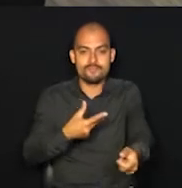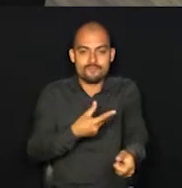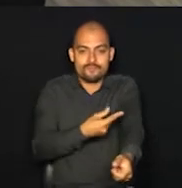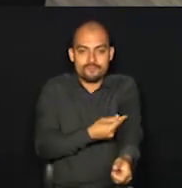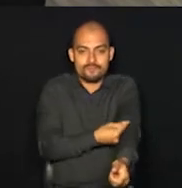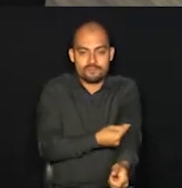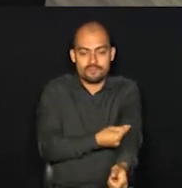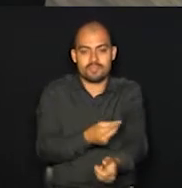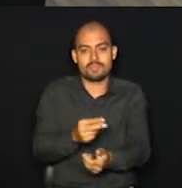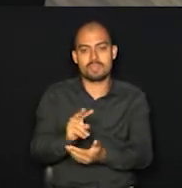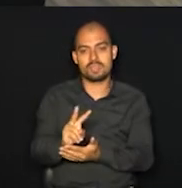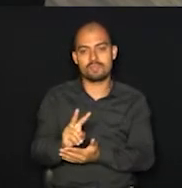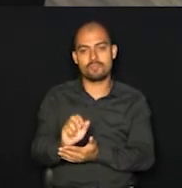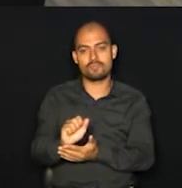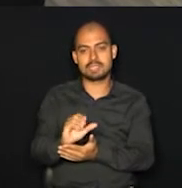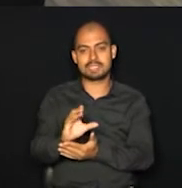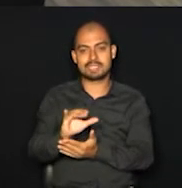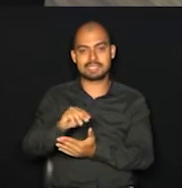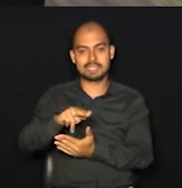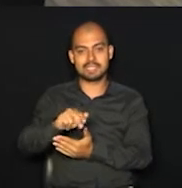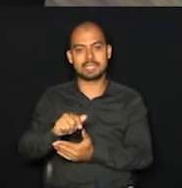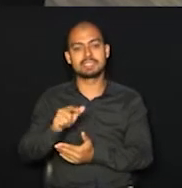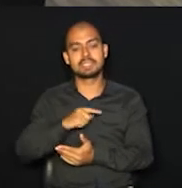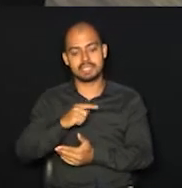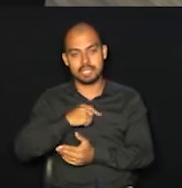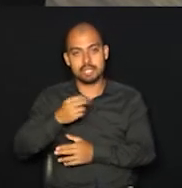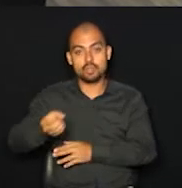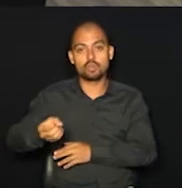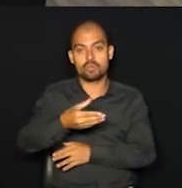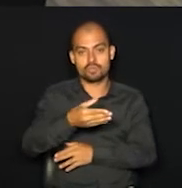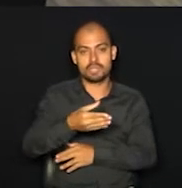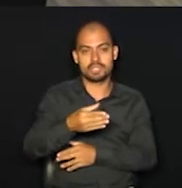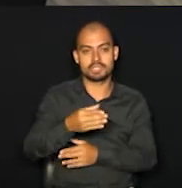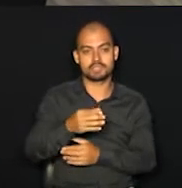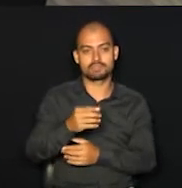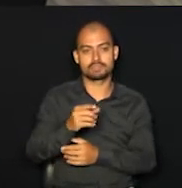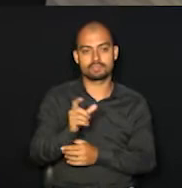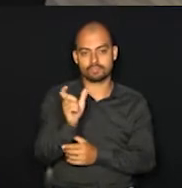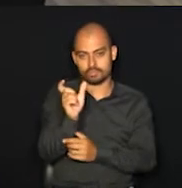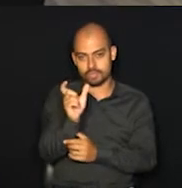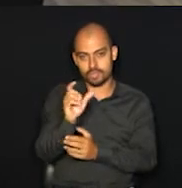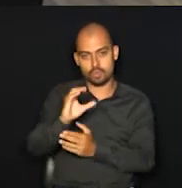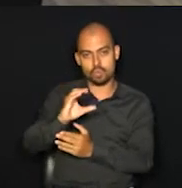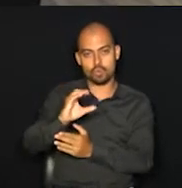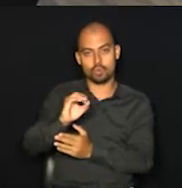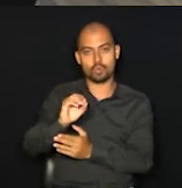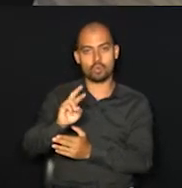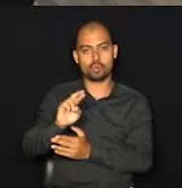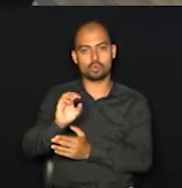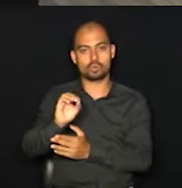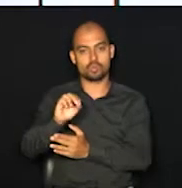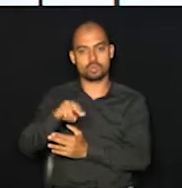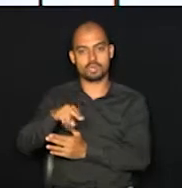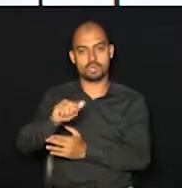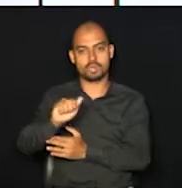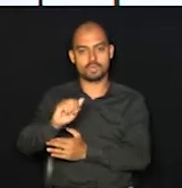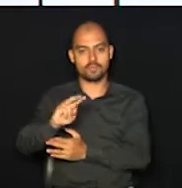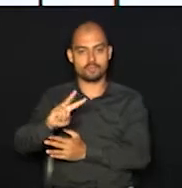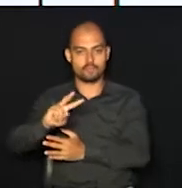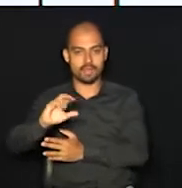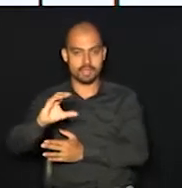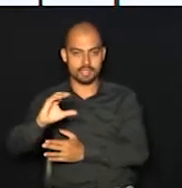temos novidades em relação às doses da Coronavac, né? Isso, 120 mil doses chegaram ao